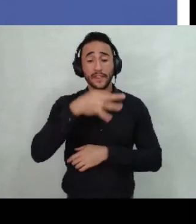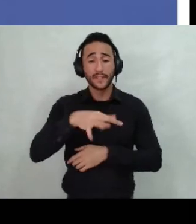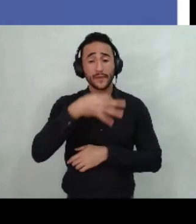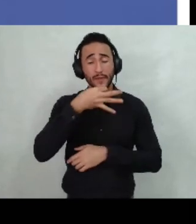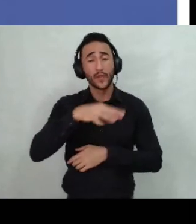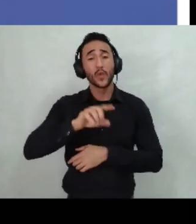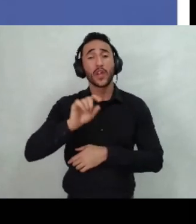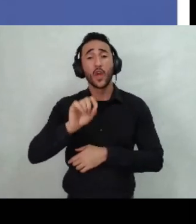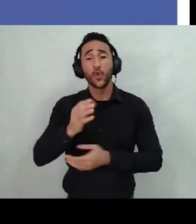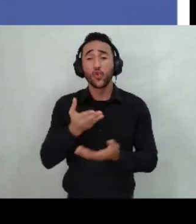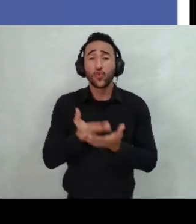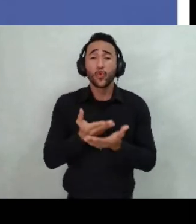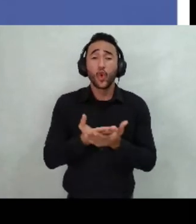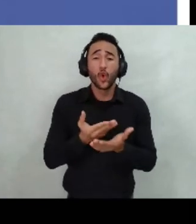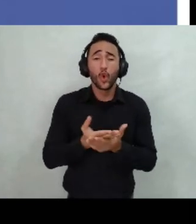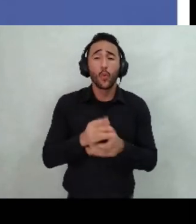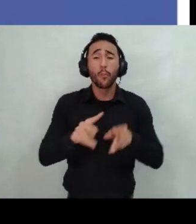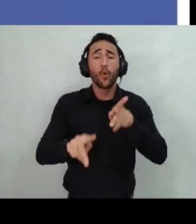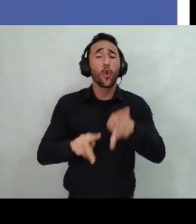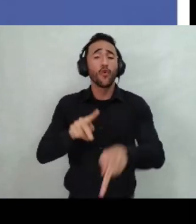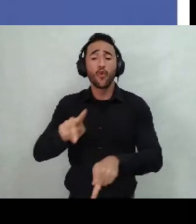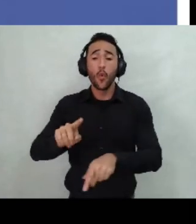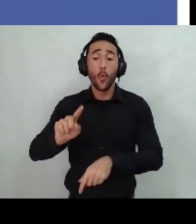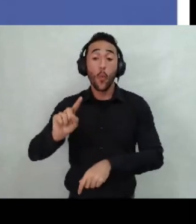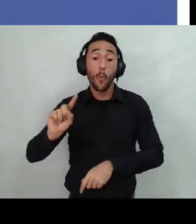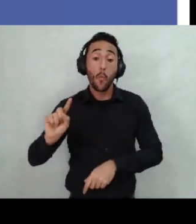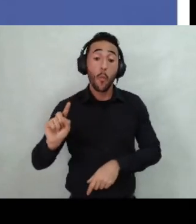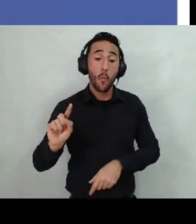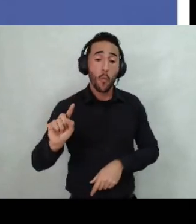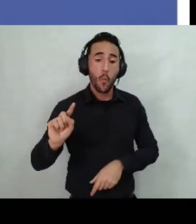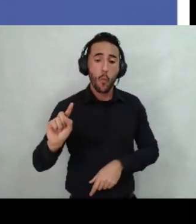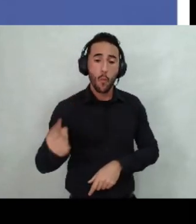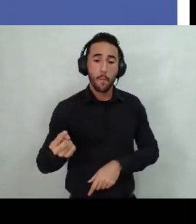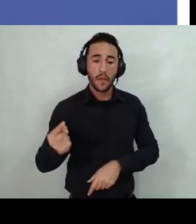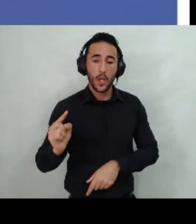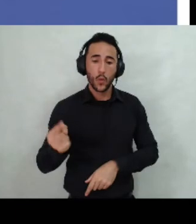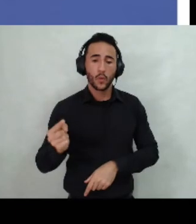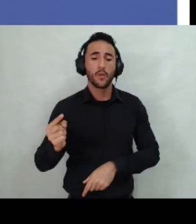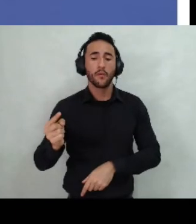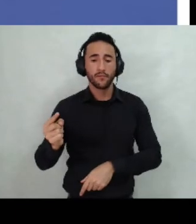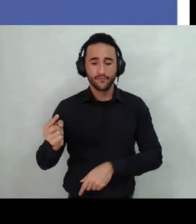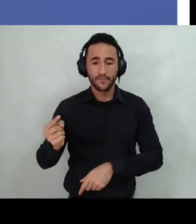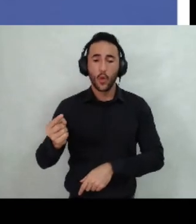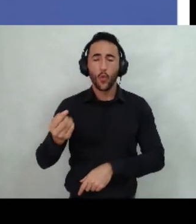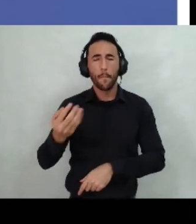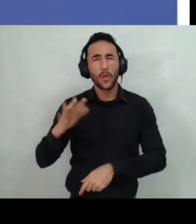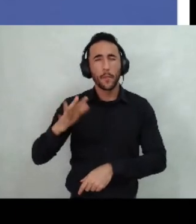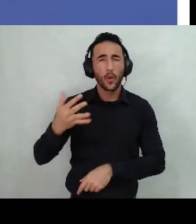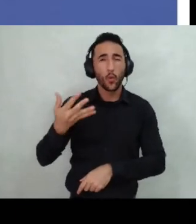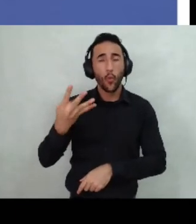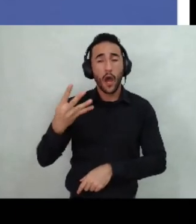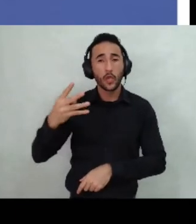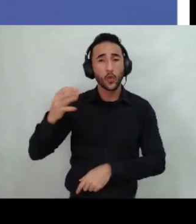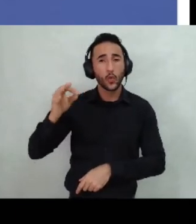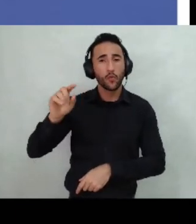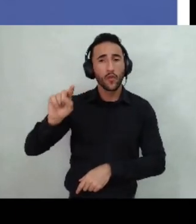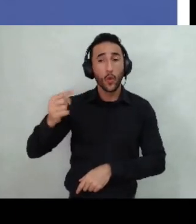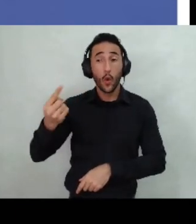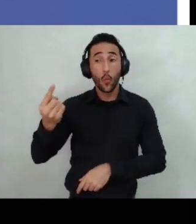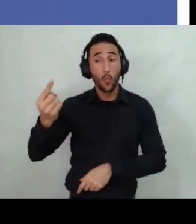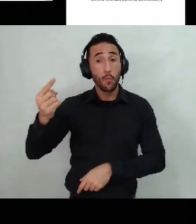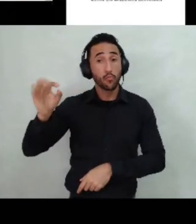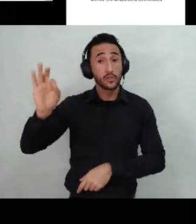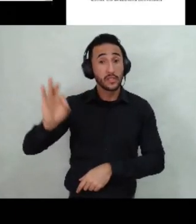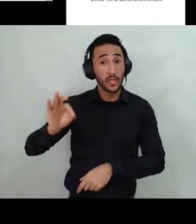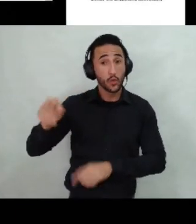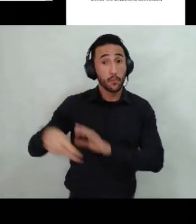de 1.800.000 pessoas, que corresponde a 4% da população do estado de São Paulo, que estão dispostas nos